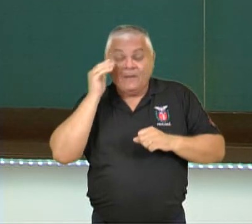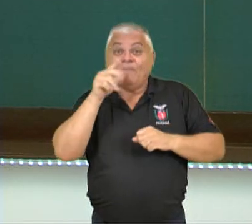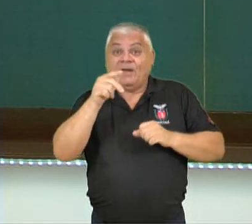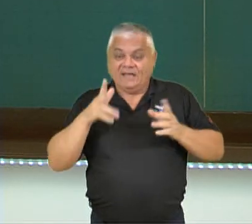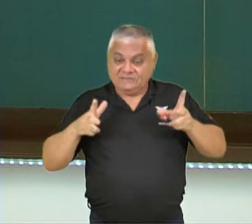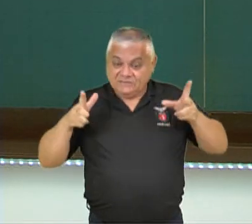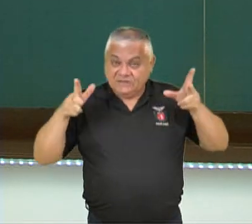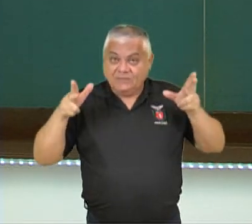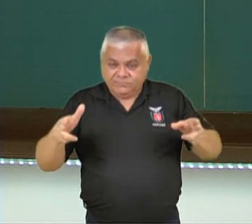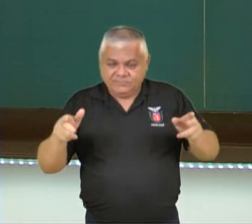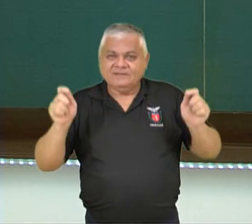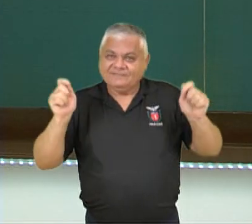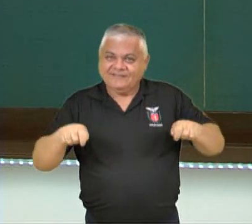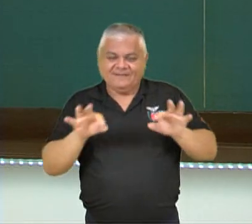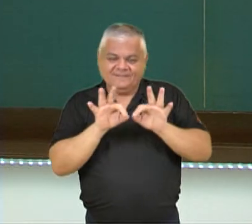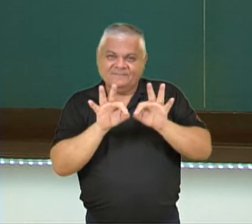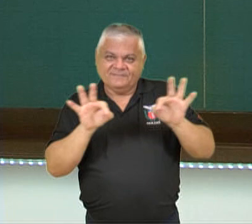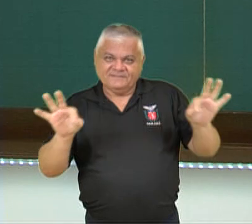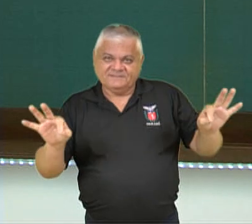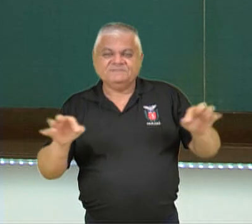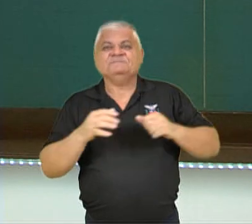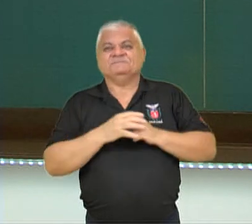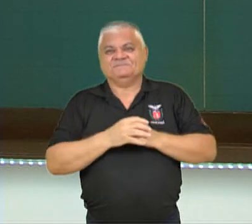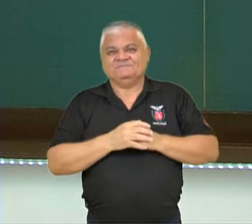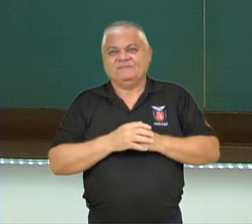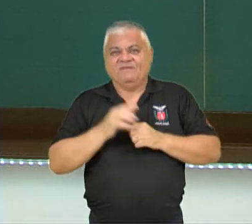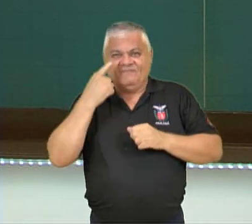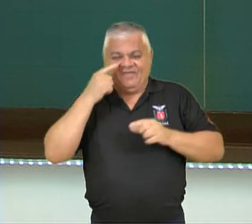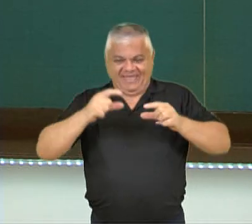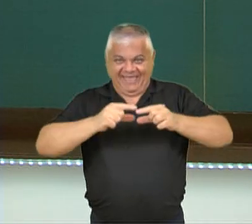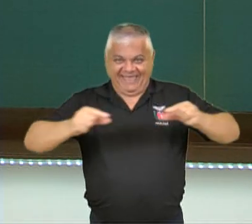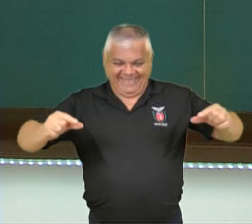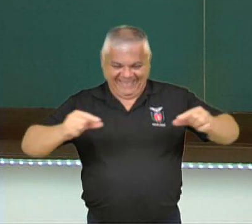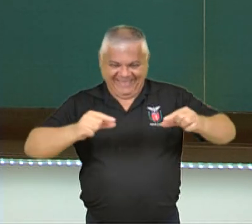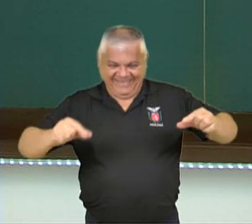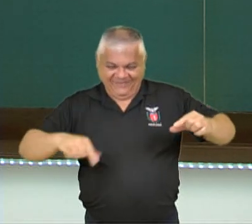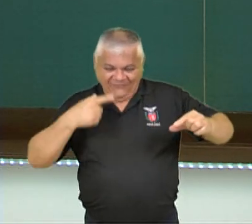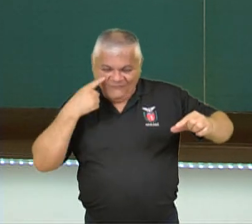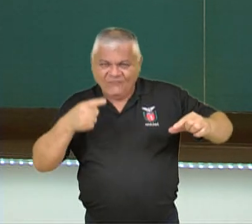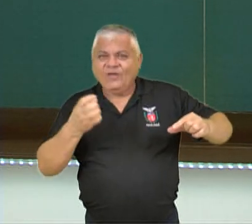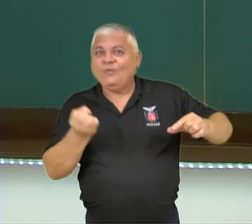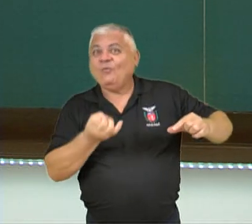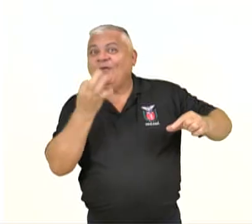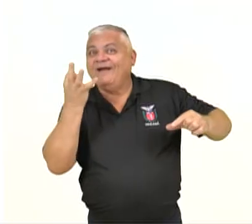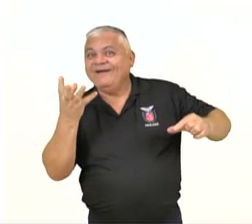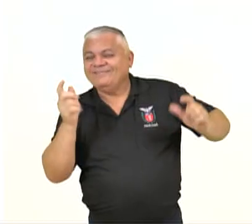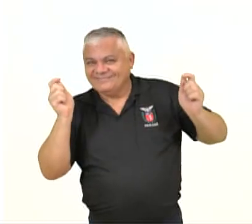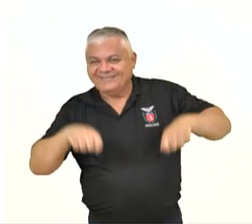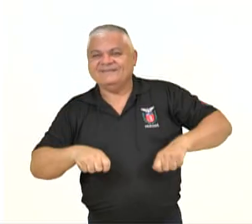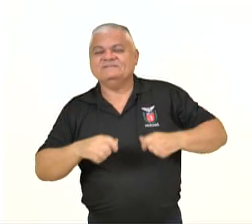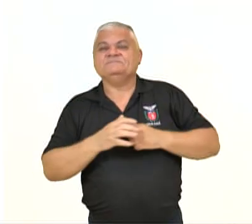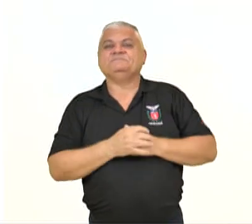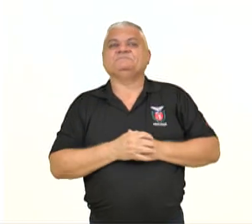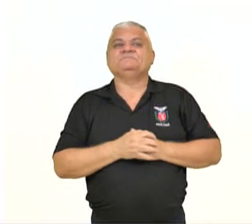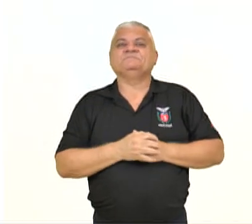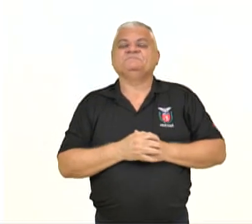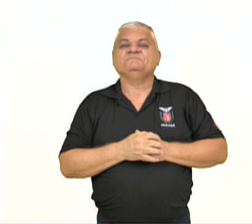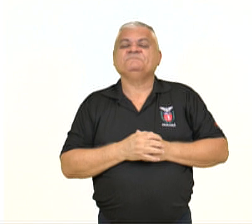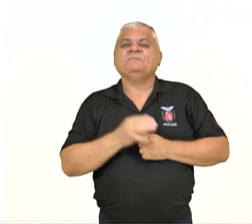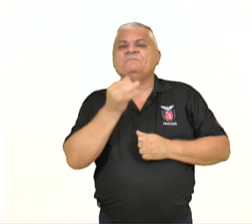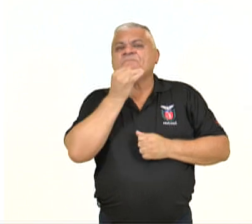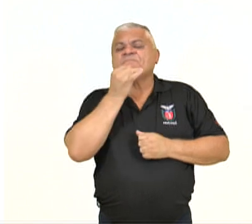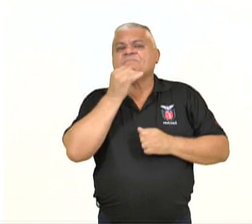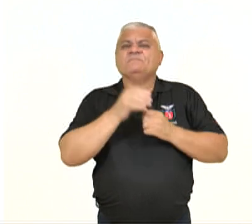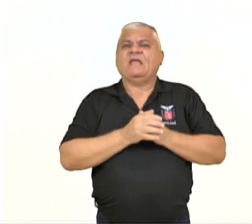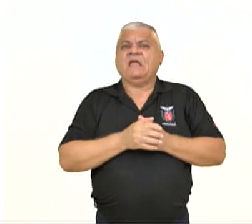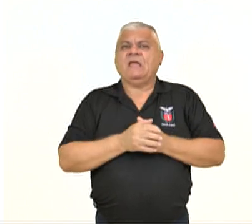reta tem e nós conseguimos medir. Pega a régua e ela tem um tamanho, tá bom? Retas que não apresentam um ponto em comum.